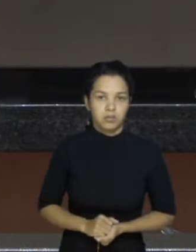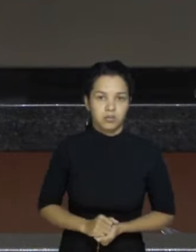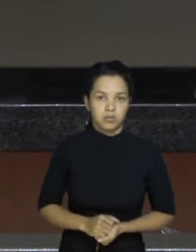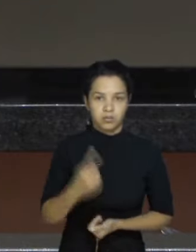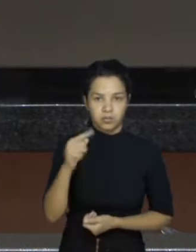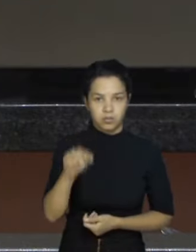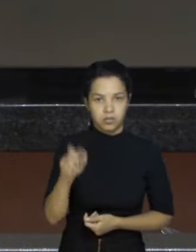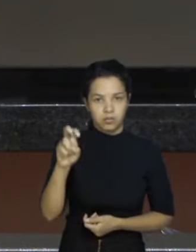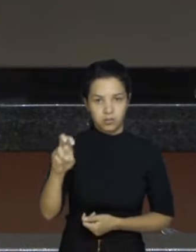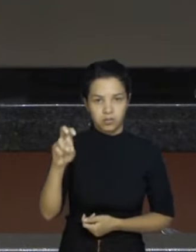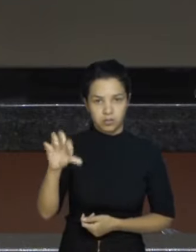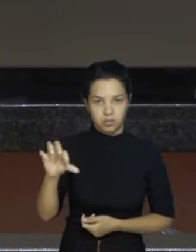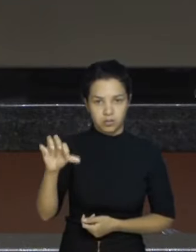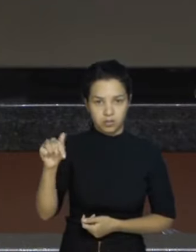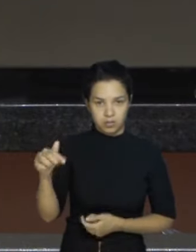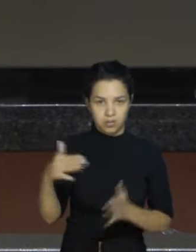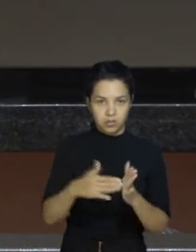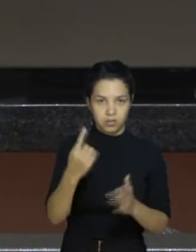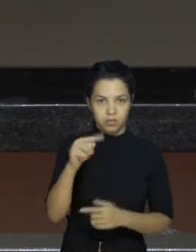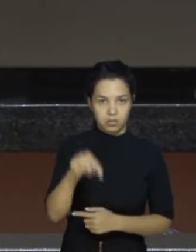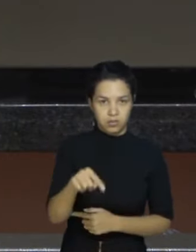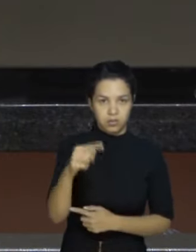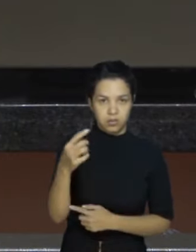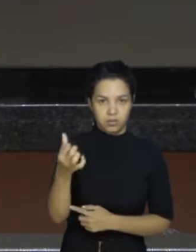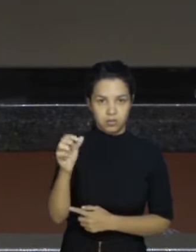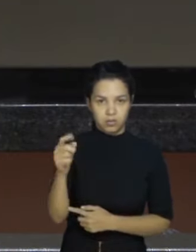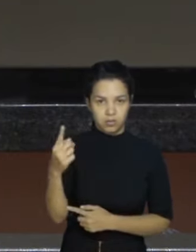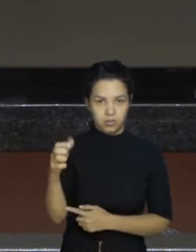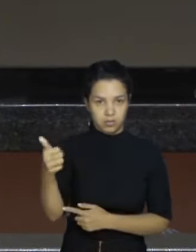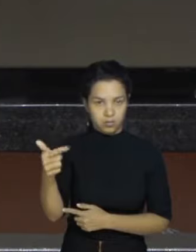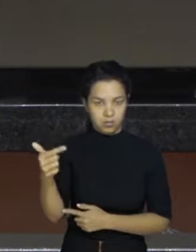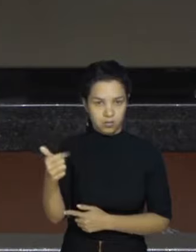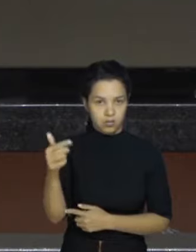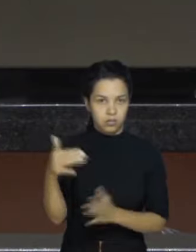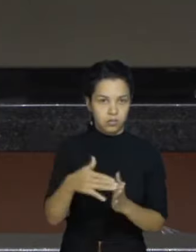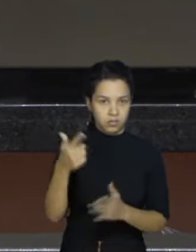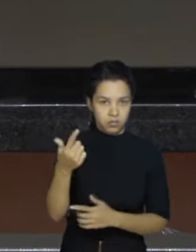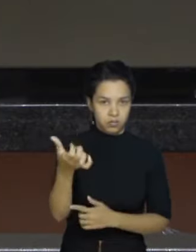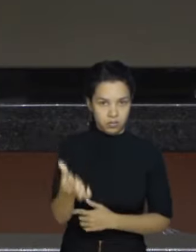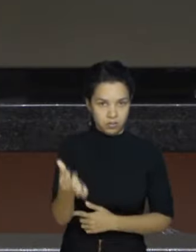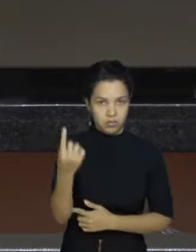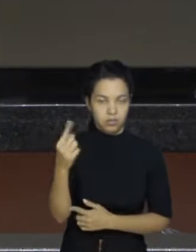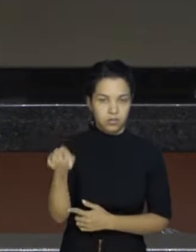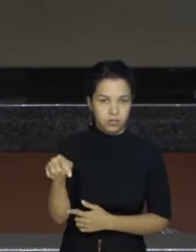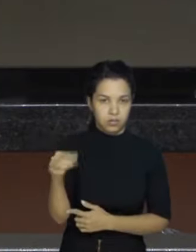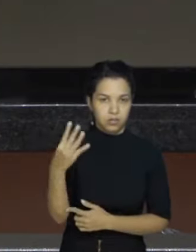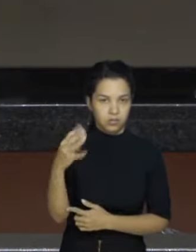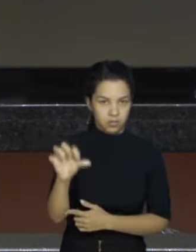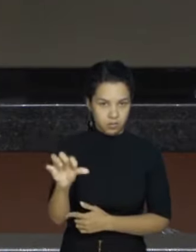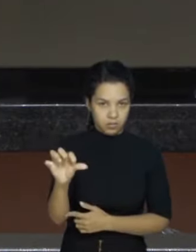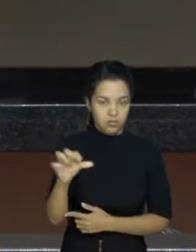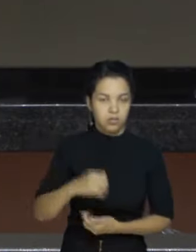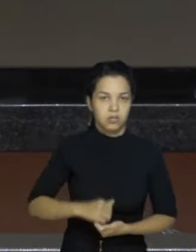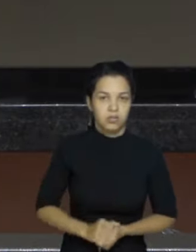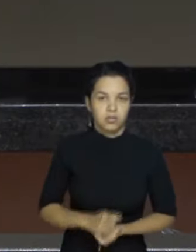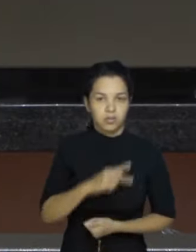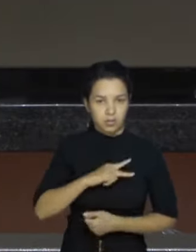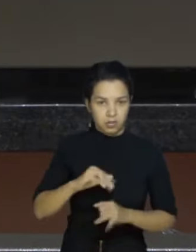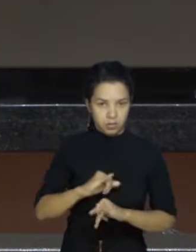1597 a 1610 1612 a 1616 e 1618 e 1649 esta presença